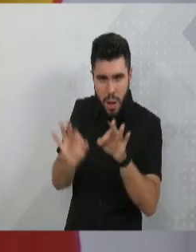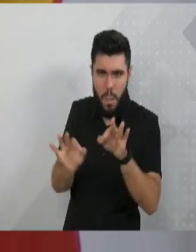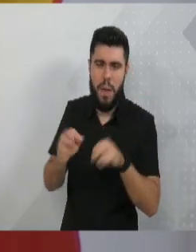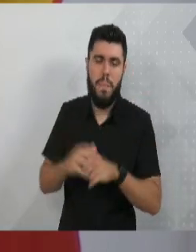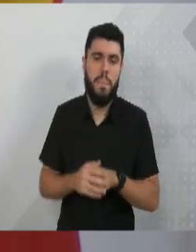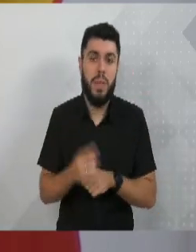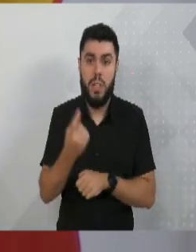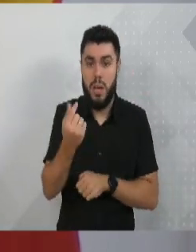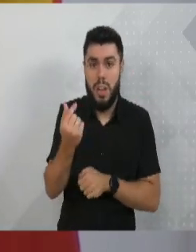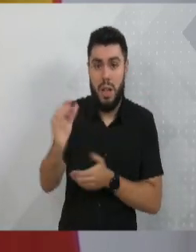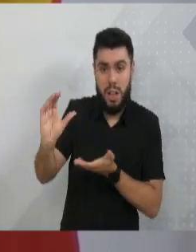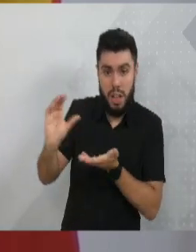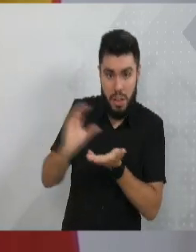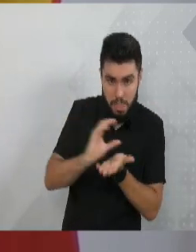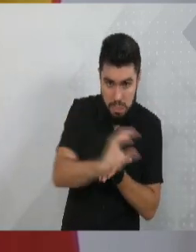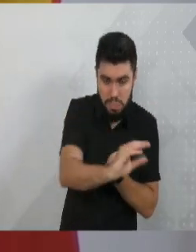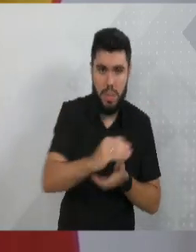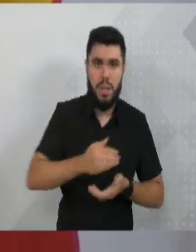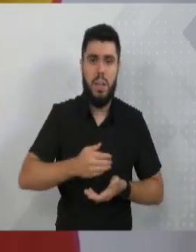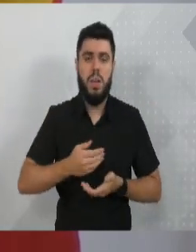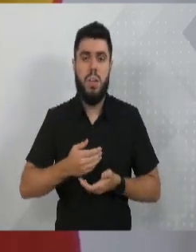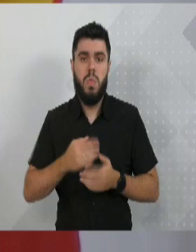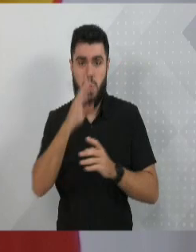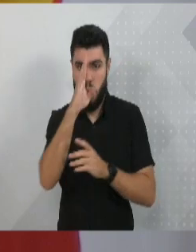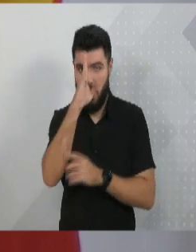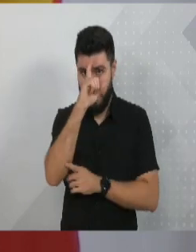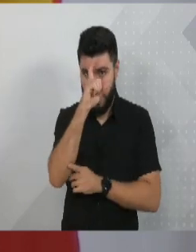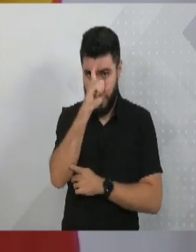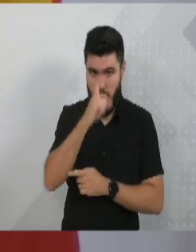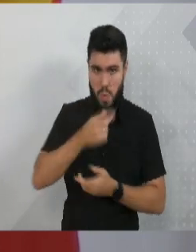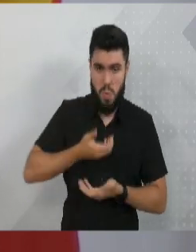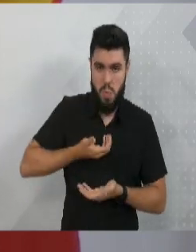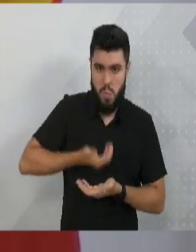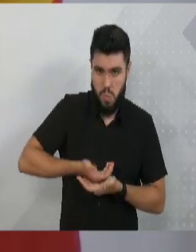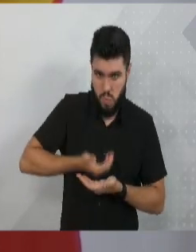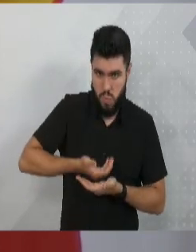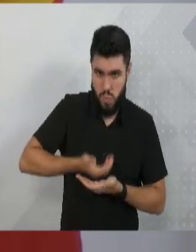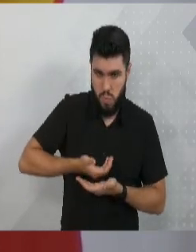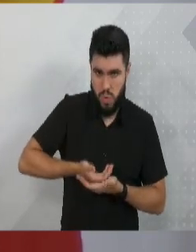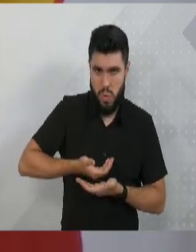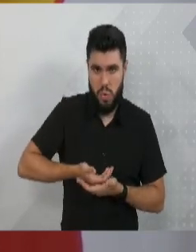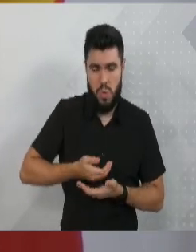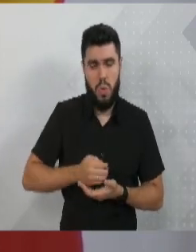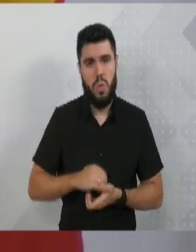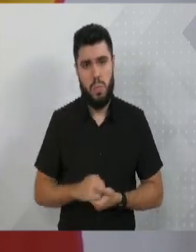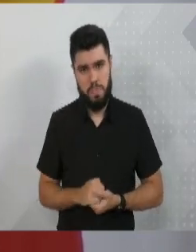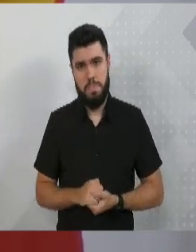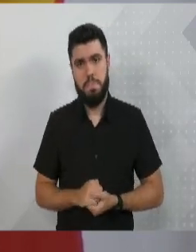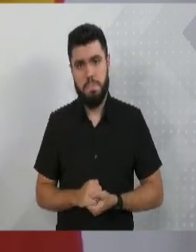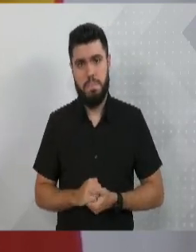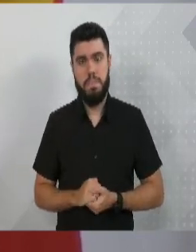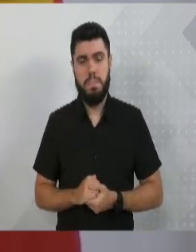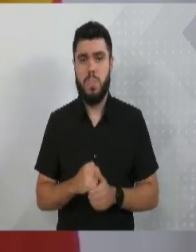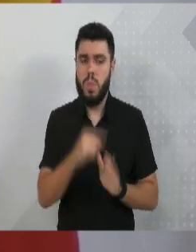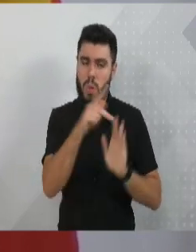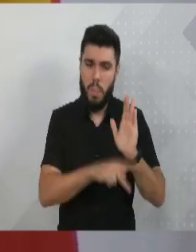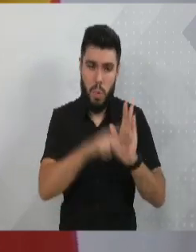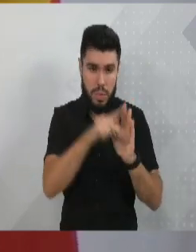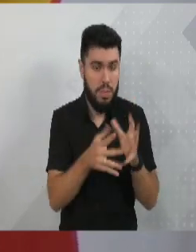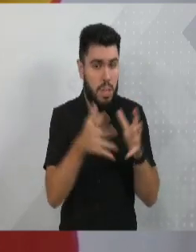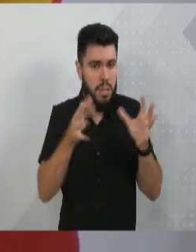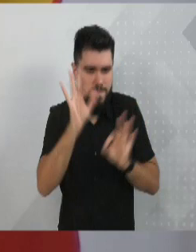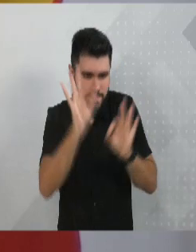recursos para o Santo Antônio que nós temos um projeto Grande para o Santo Antônio tá